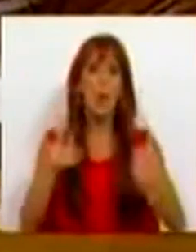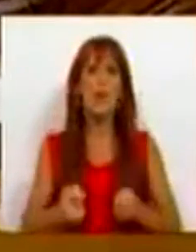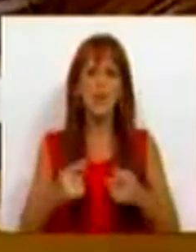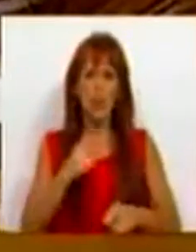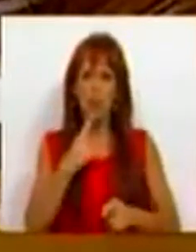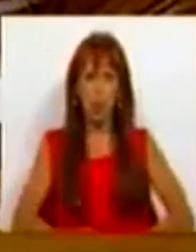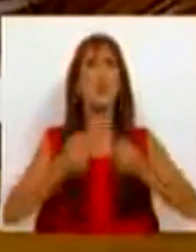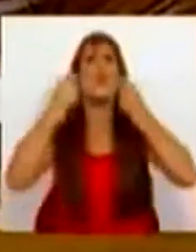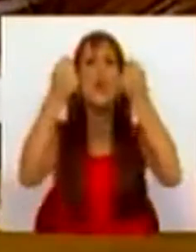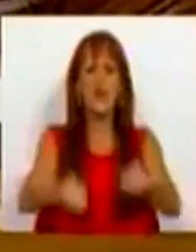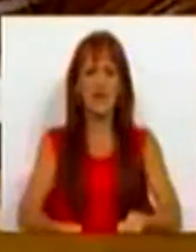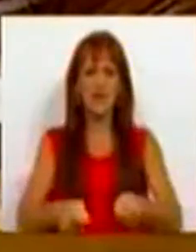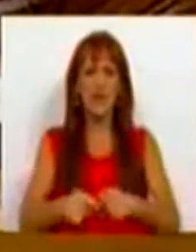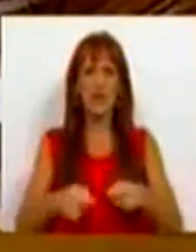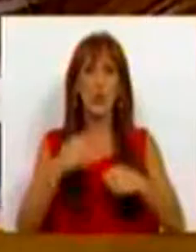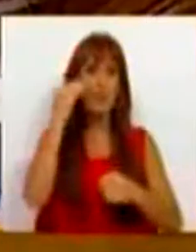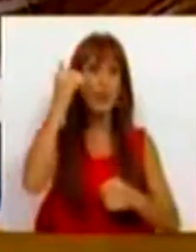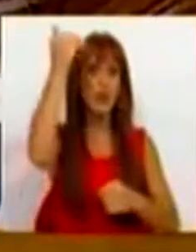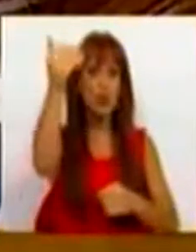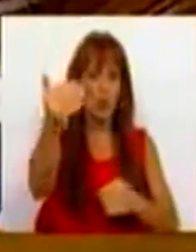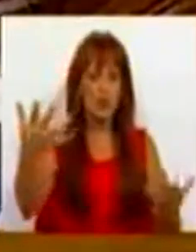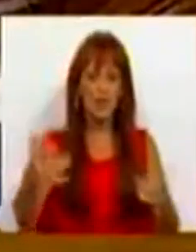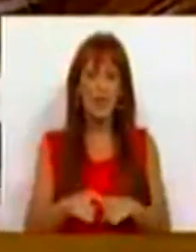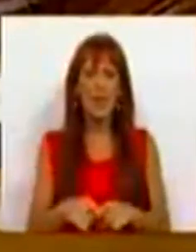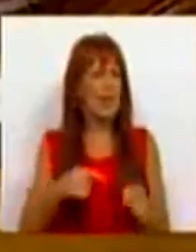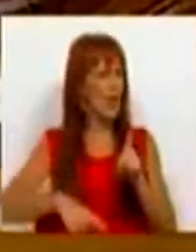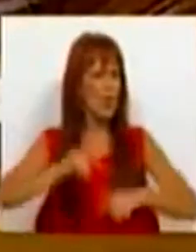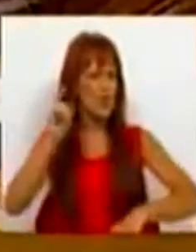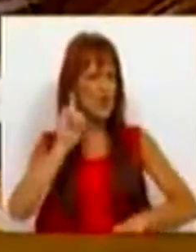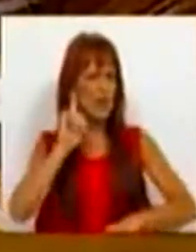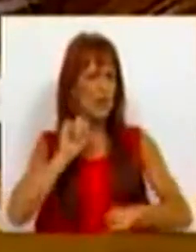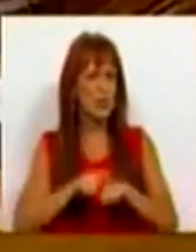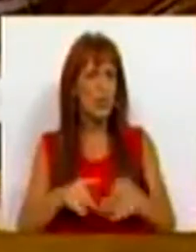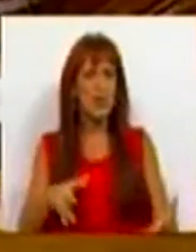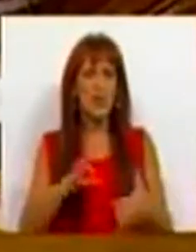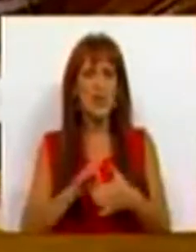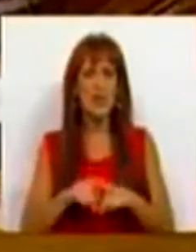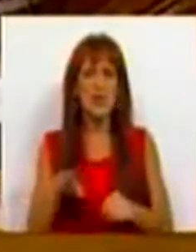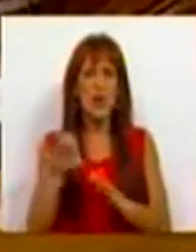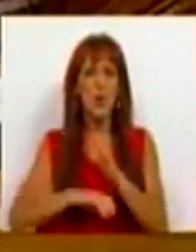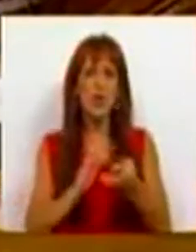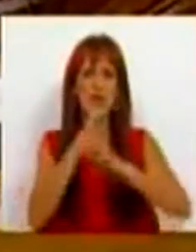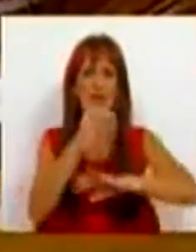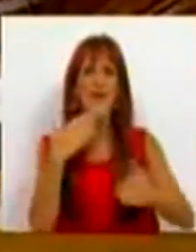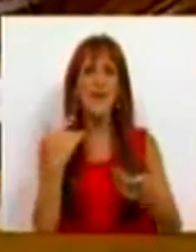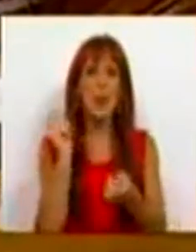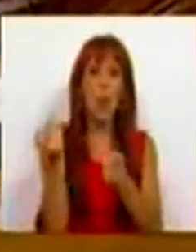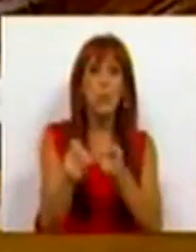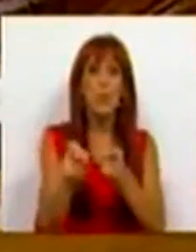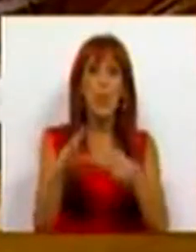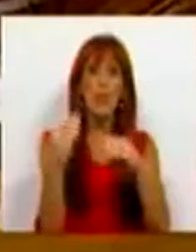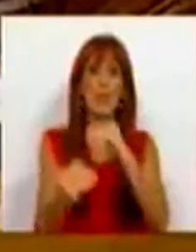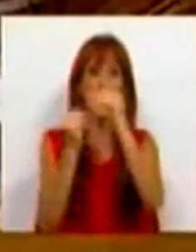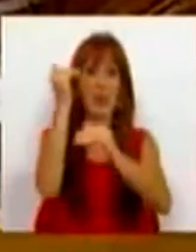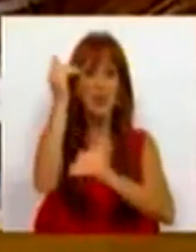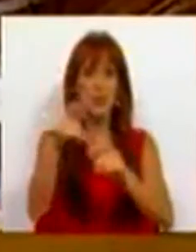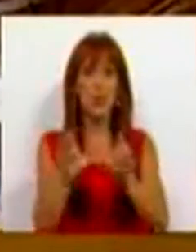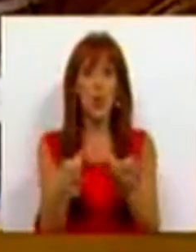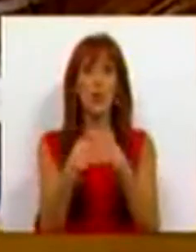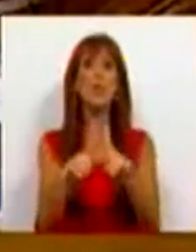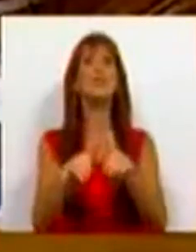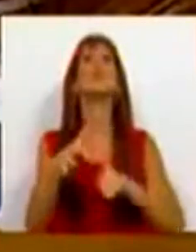imprescindível investimento no futuro. Não fugindo à importante discussão sobre as condições de acesso e frequência no ensino superior, o